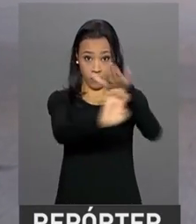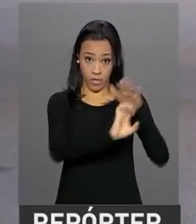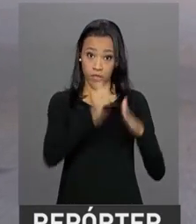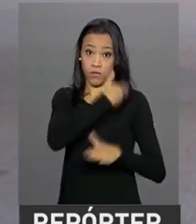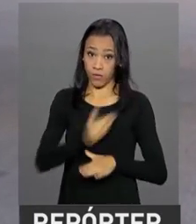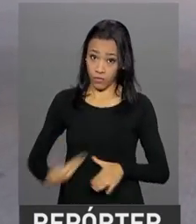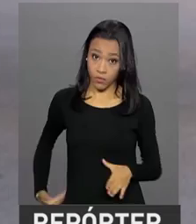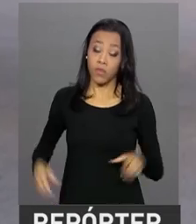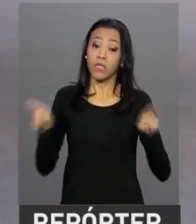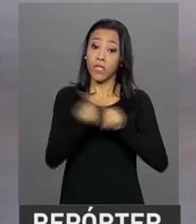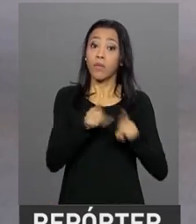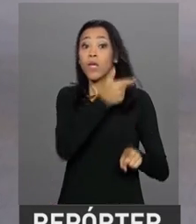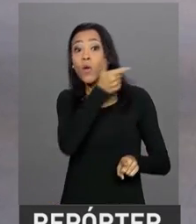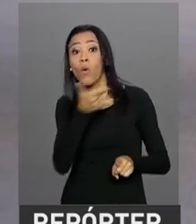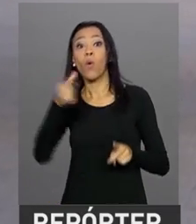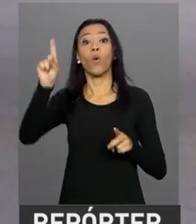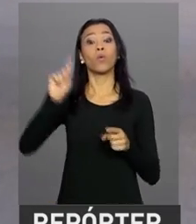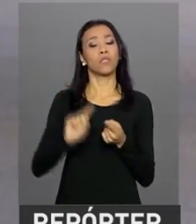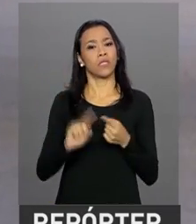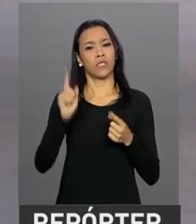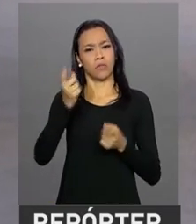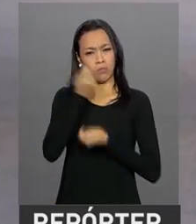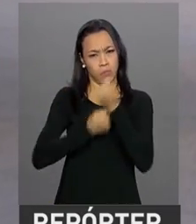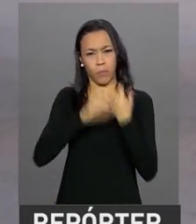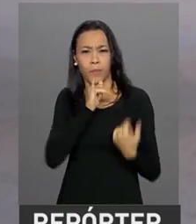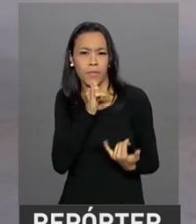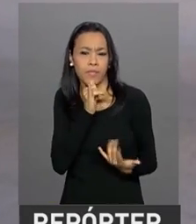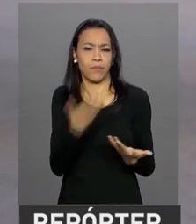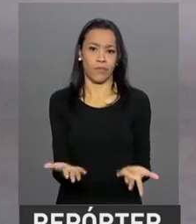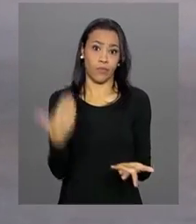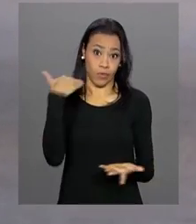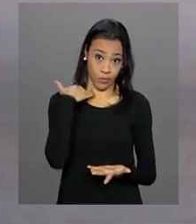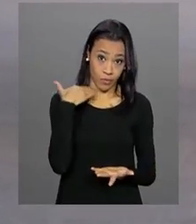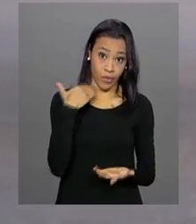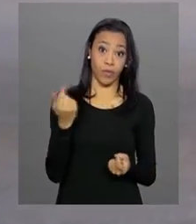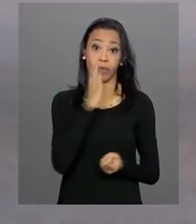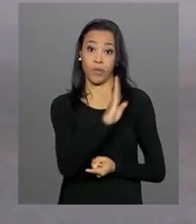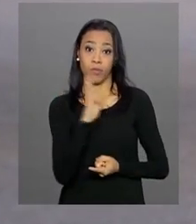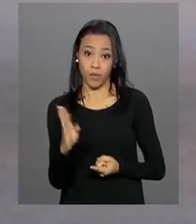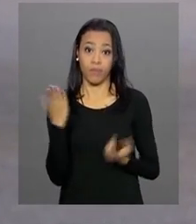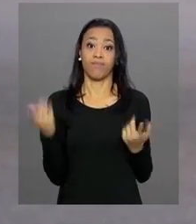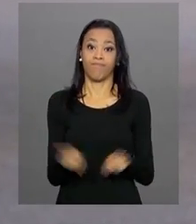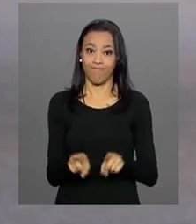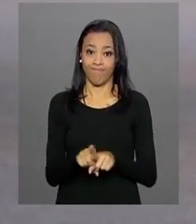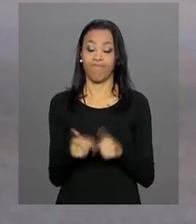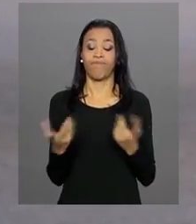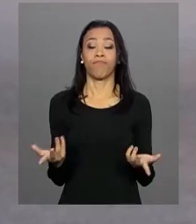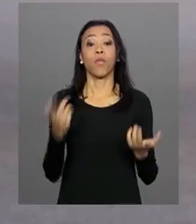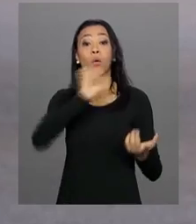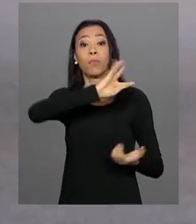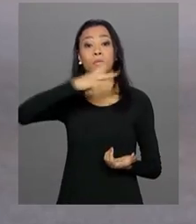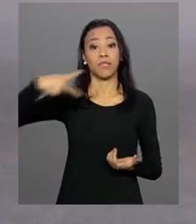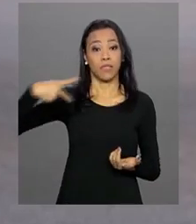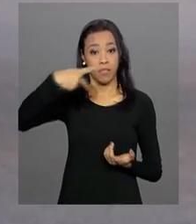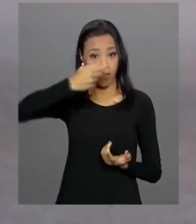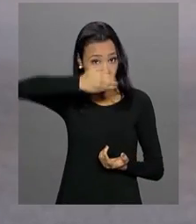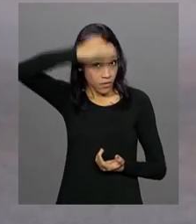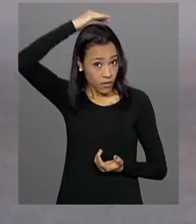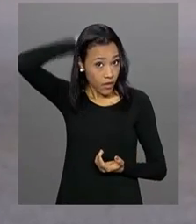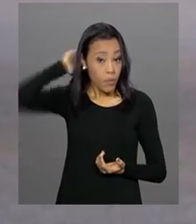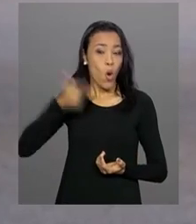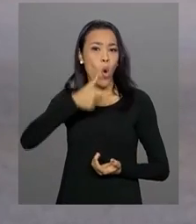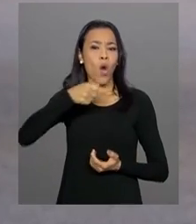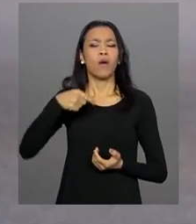mista, incluindo aquelas do setor financeiro, por exemplo, aí, o Banco do Brasil. O presidente em exercício, Michel Temer, ele